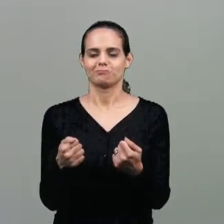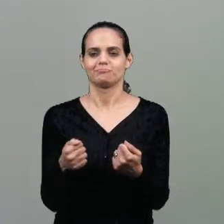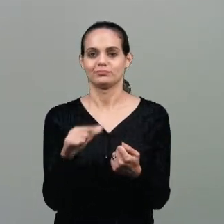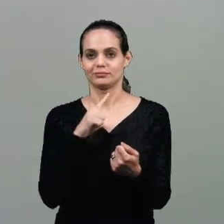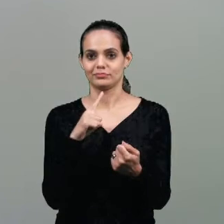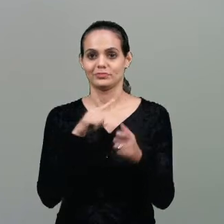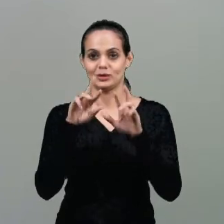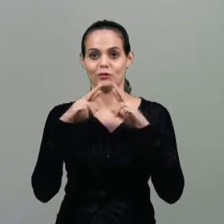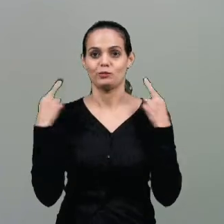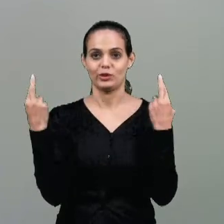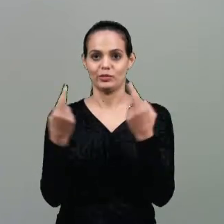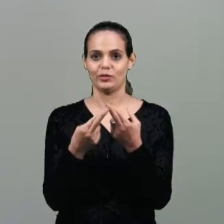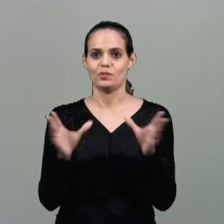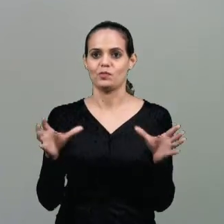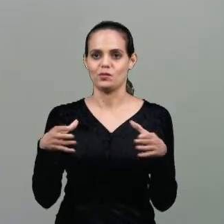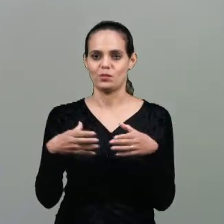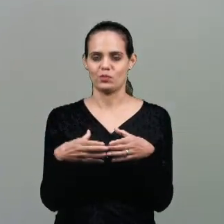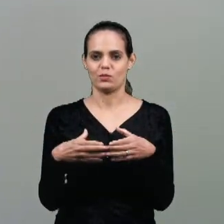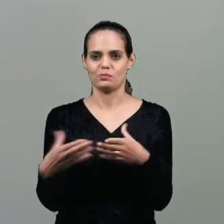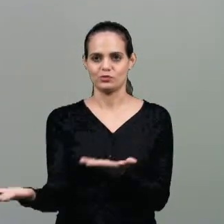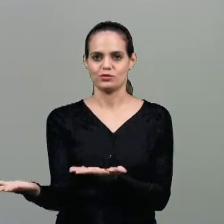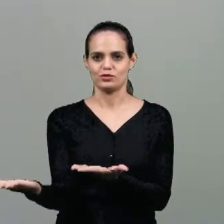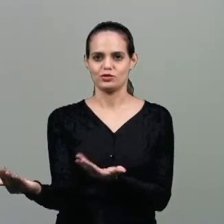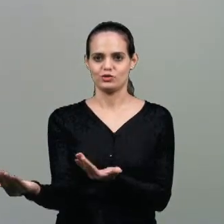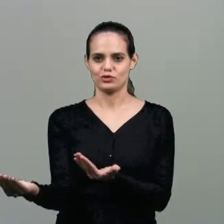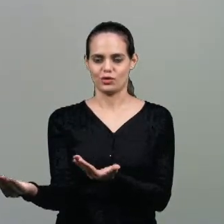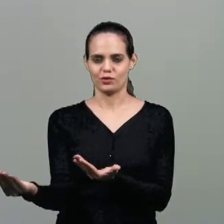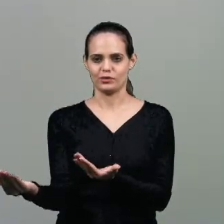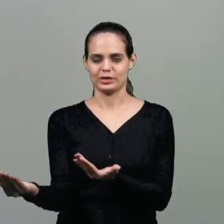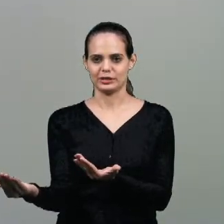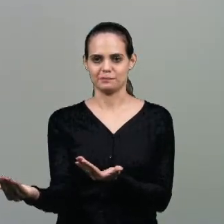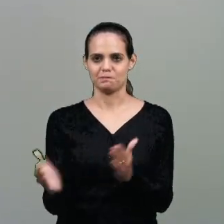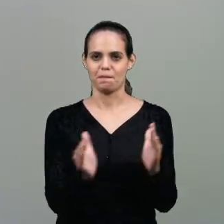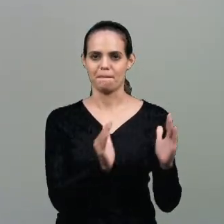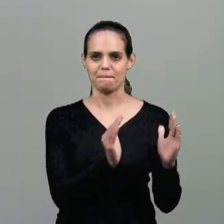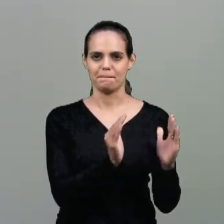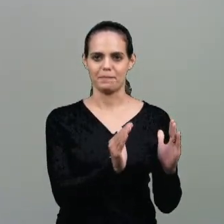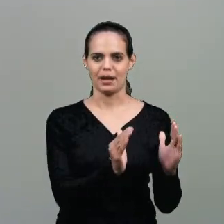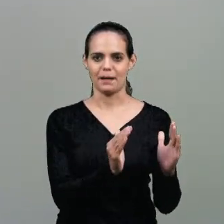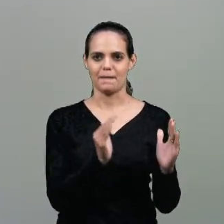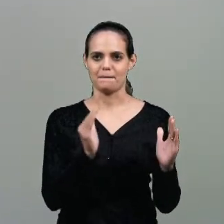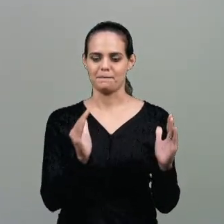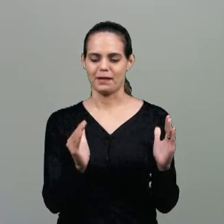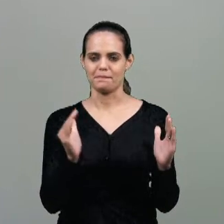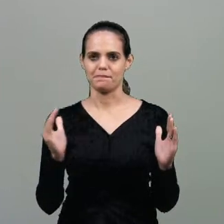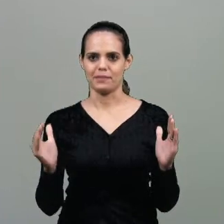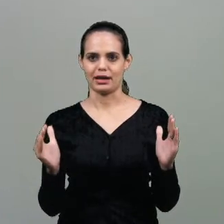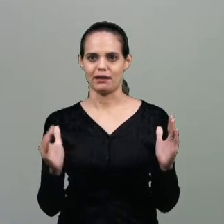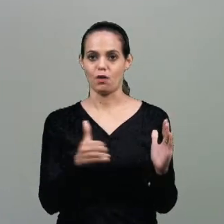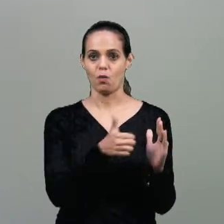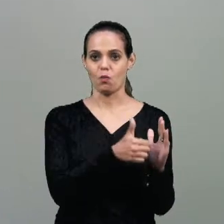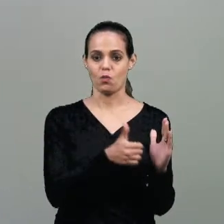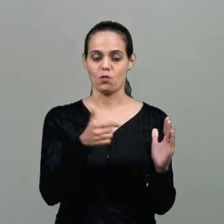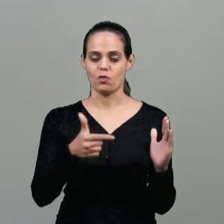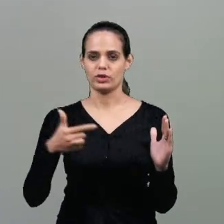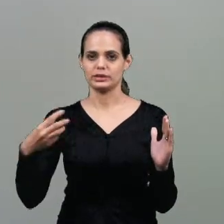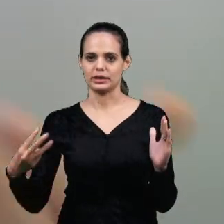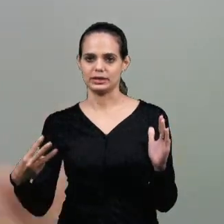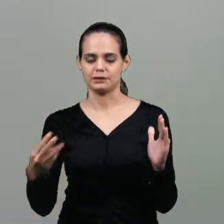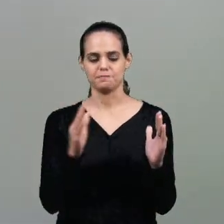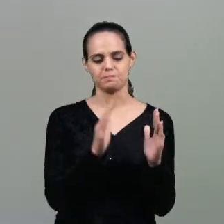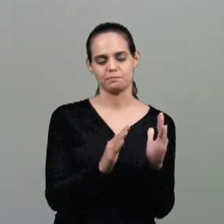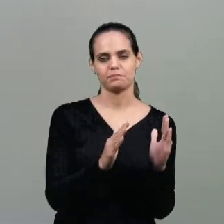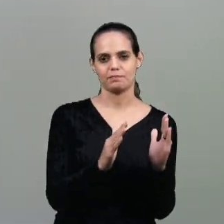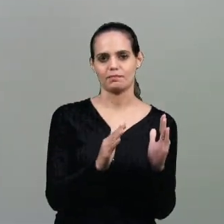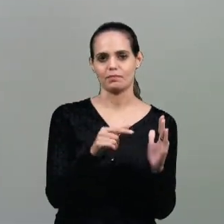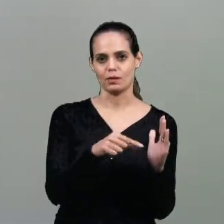com jovens em 3 momentos, né? E um dos momentos foi com o Diniz, outro comigo e